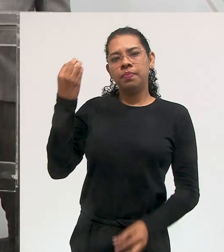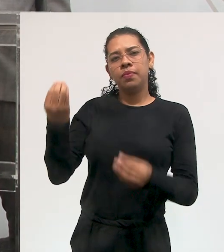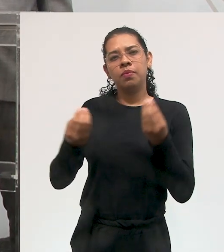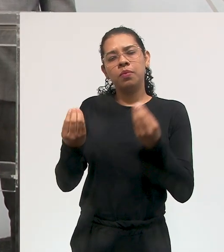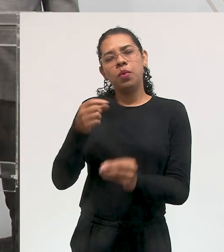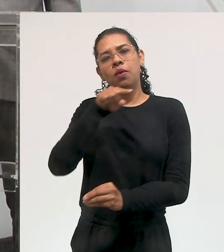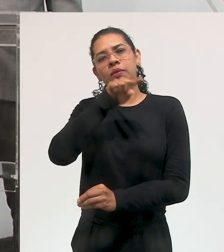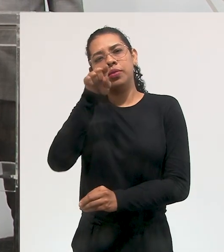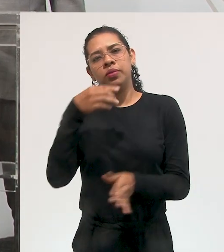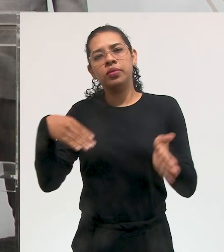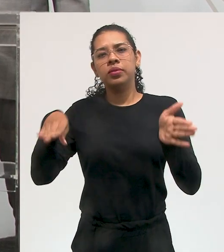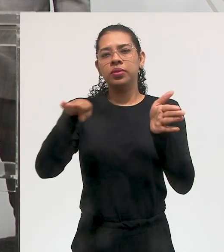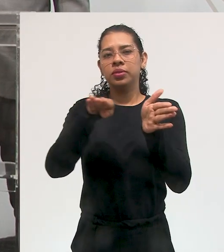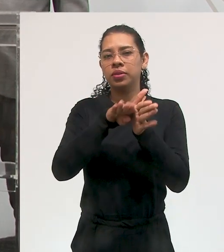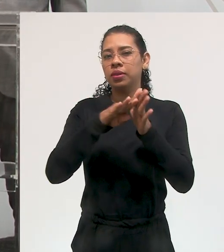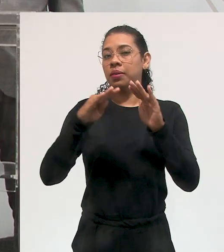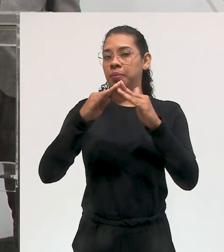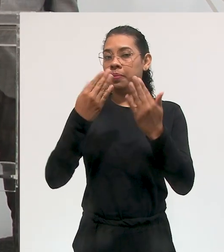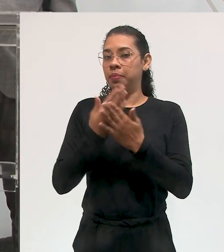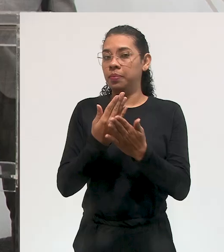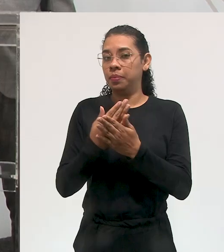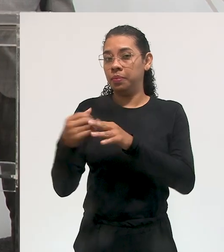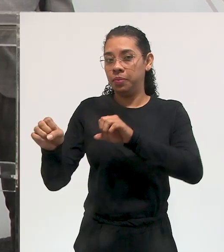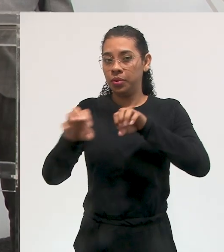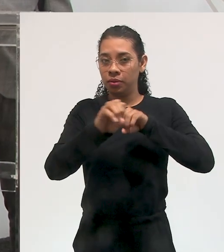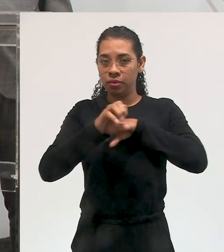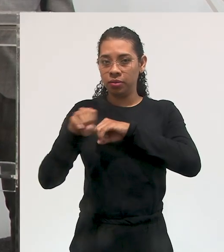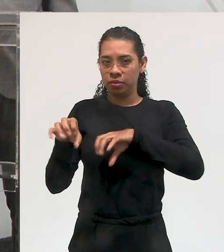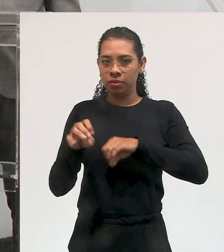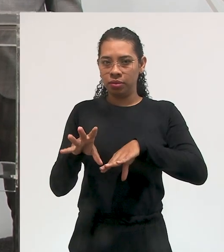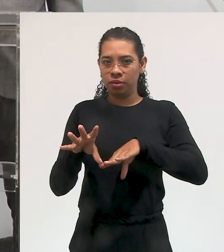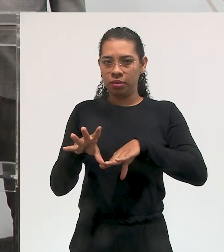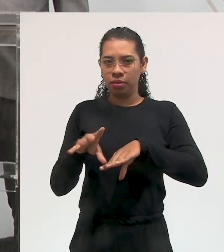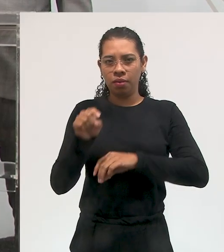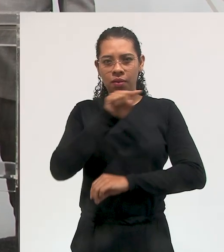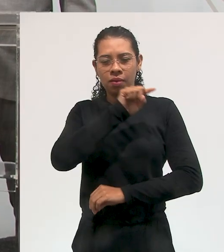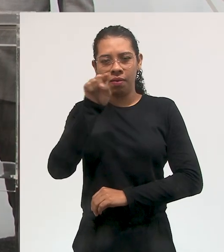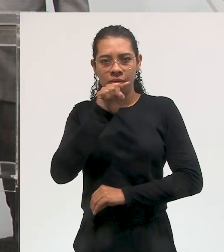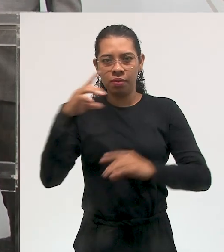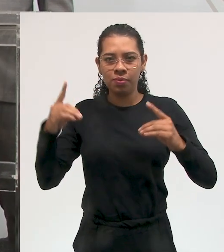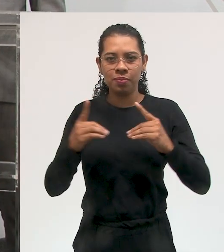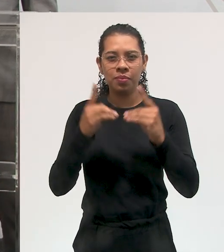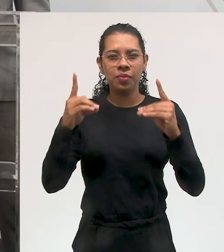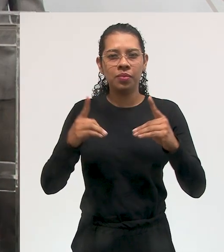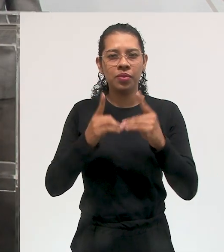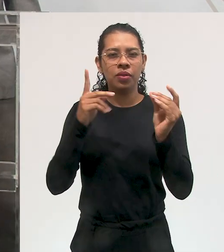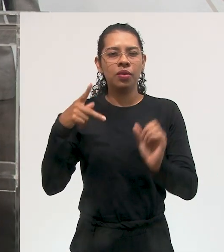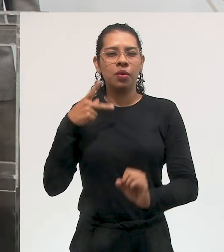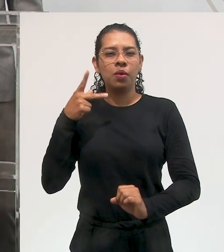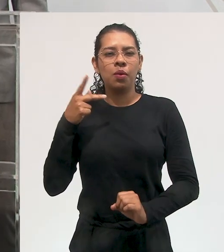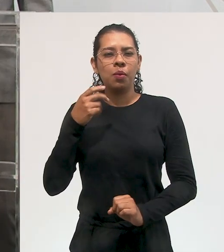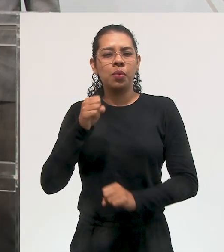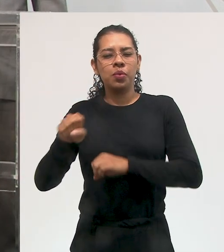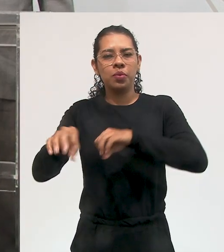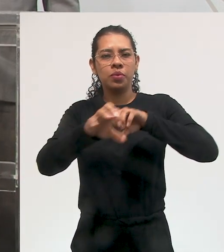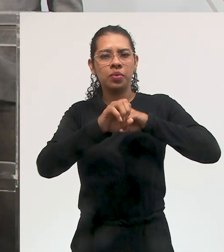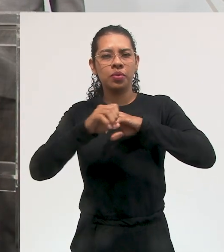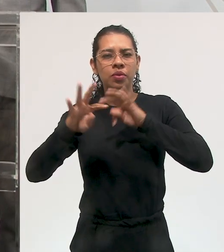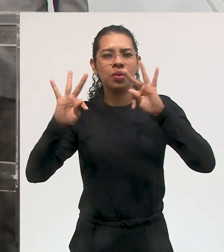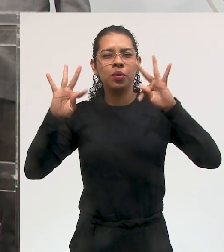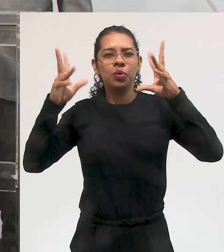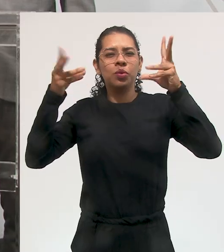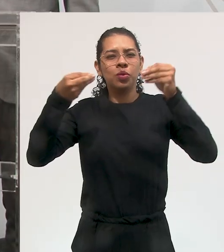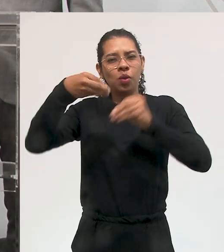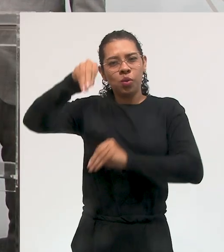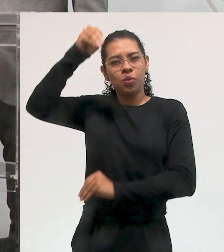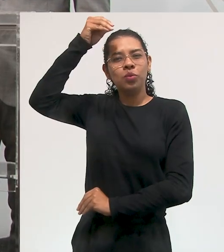situação concreta, ou seja, como que vocês vão chegar para dar aula, né? Vocês vão estar já com a didática, né, com